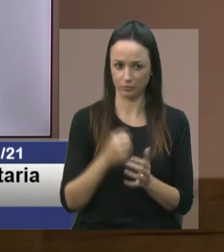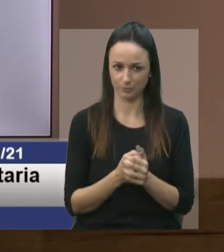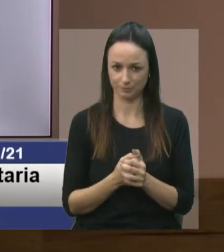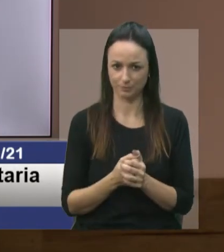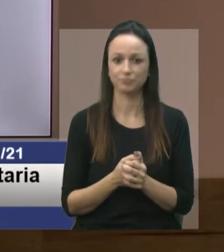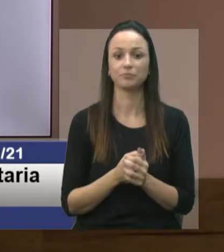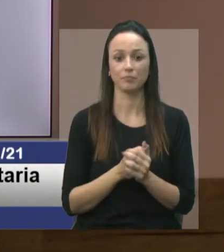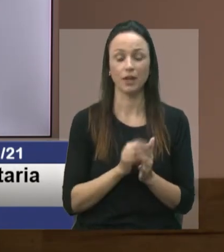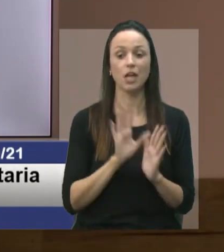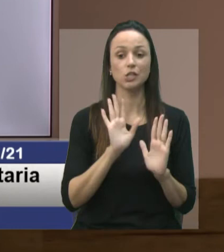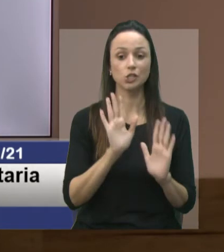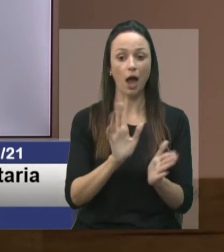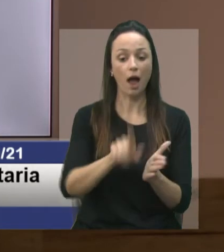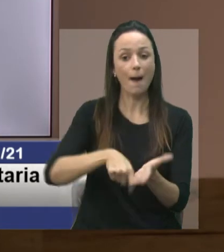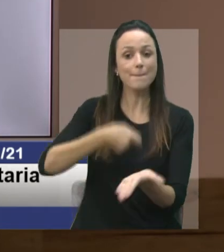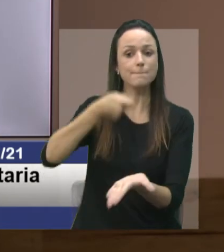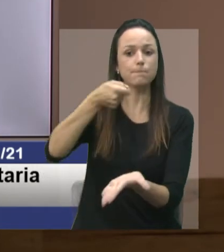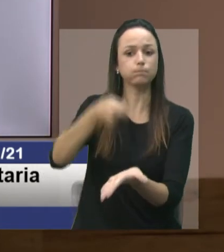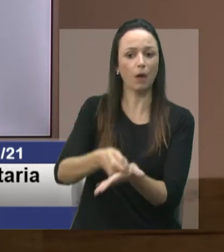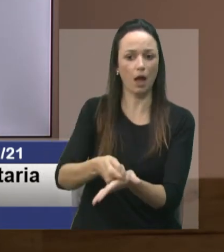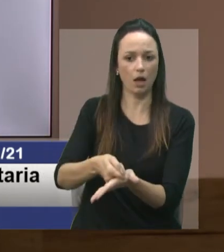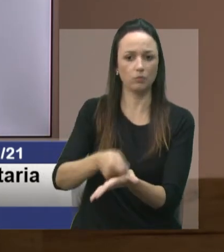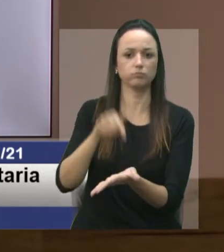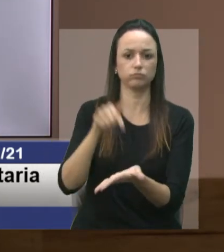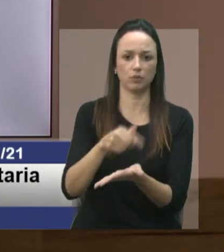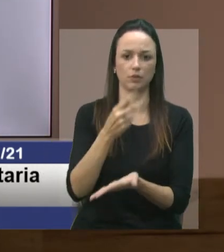R$ 60.141.206,10. E na despesa liquidada,